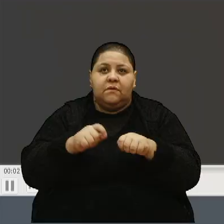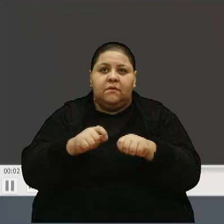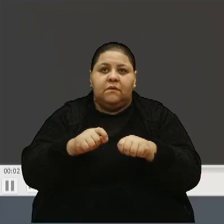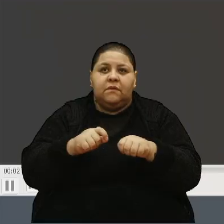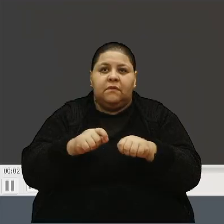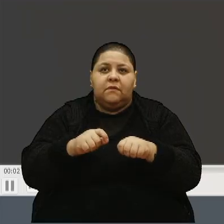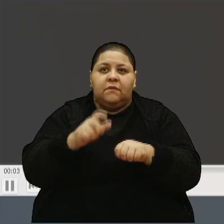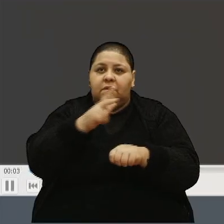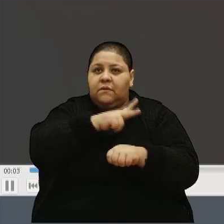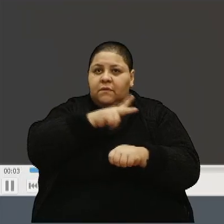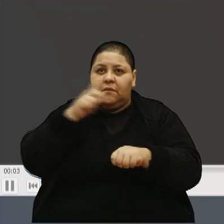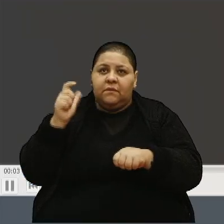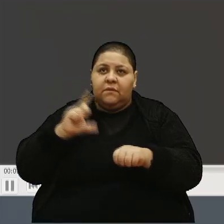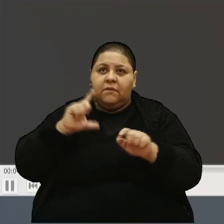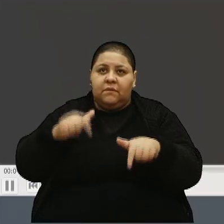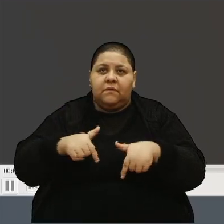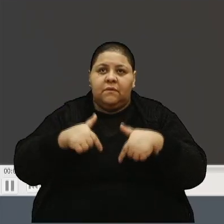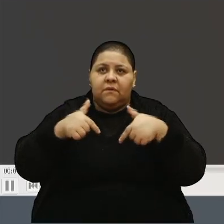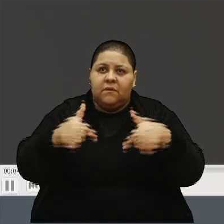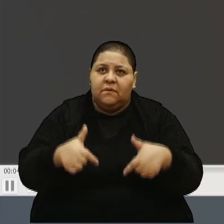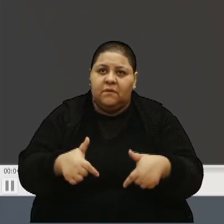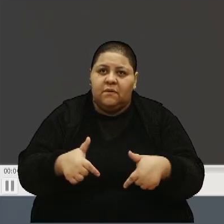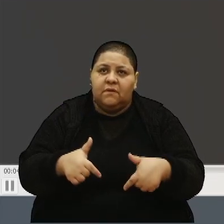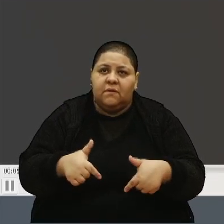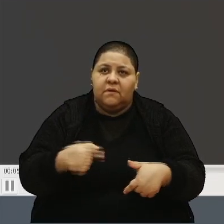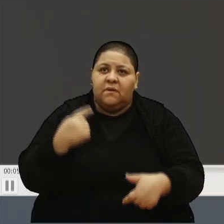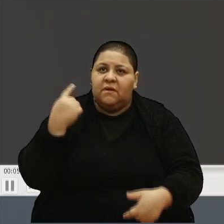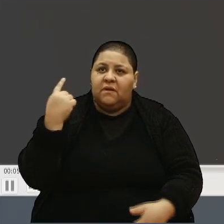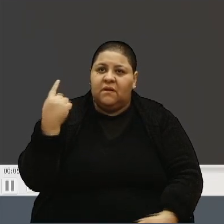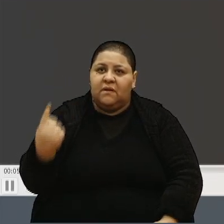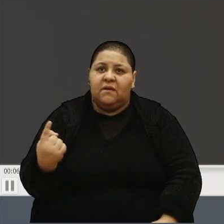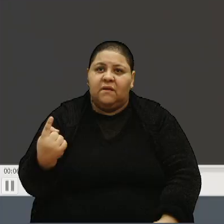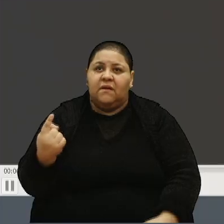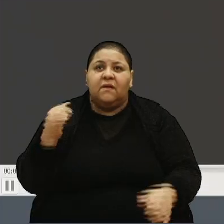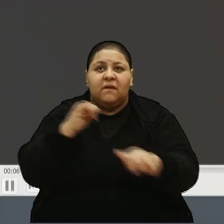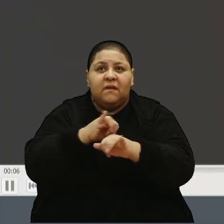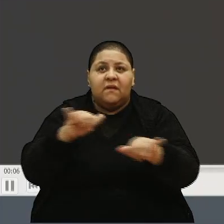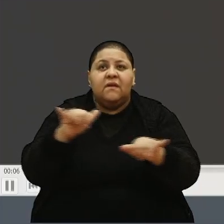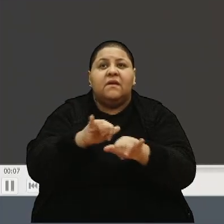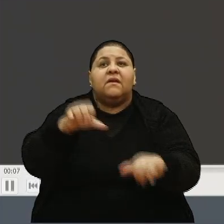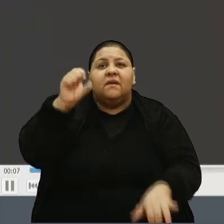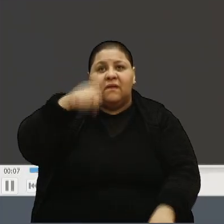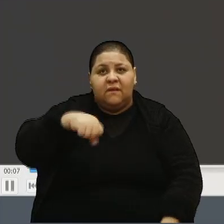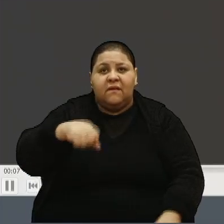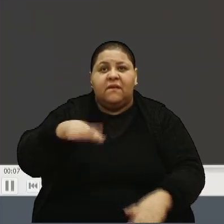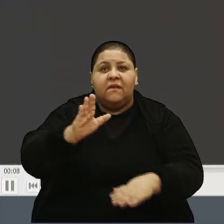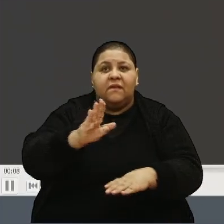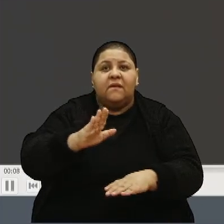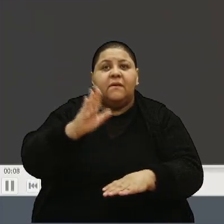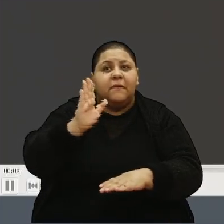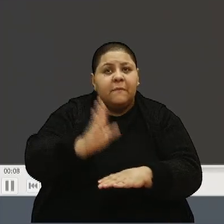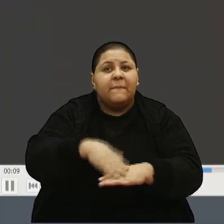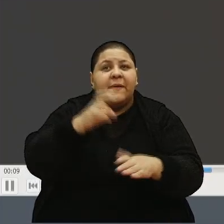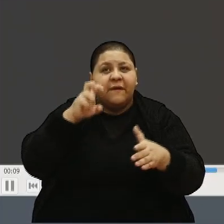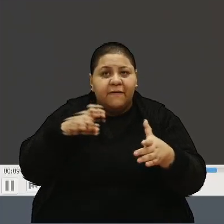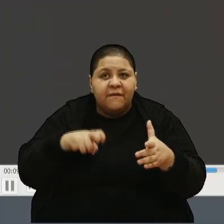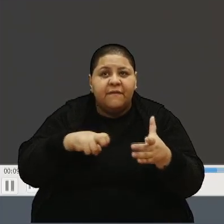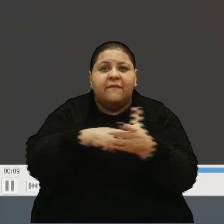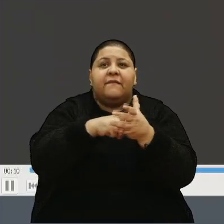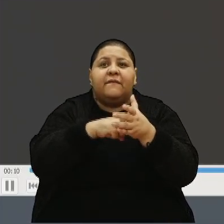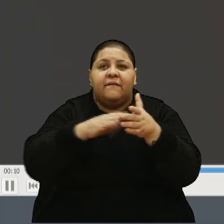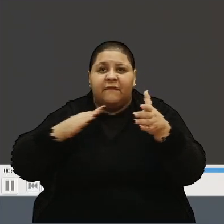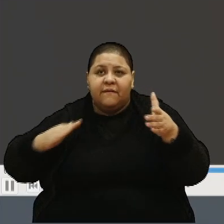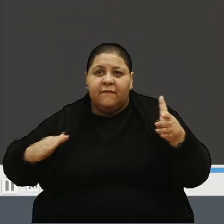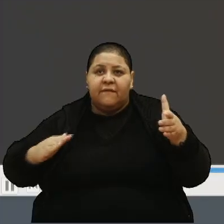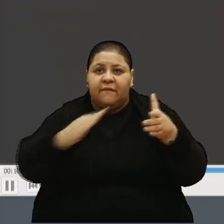que a prefeitura tome as providências? Uma situação anunciada. Sim, mais um acidente na subida